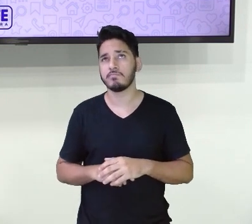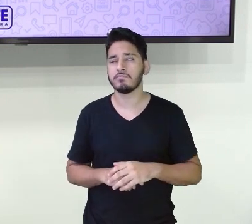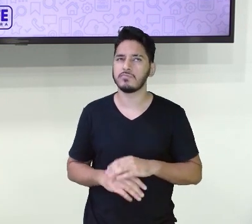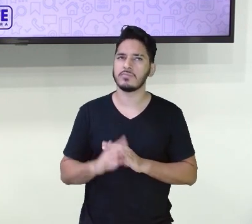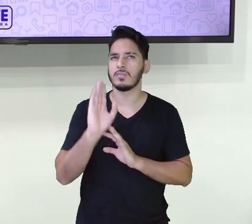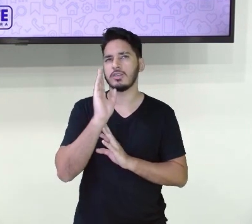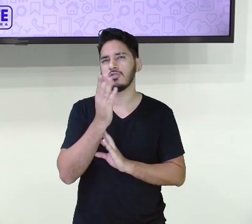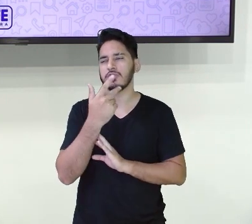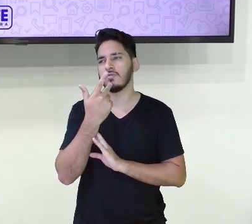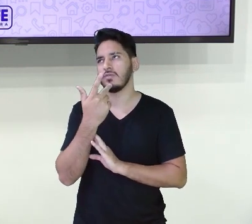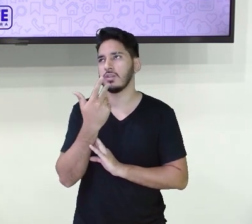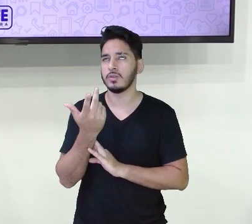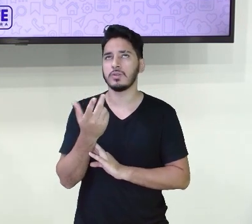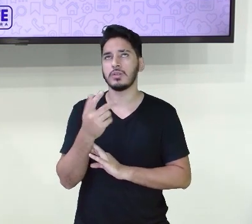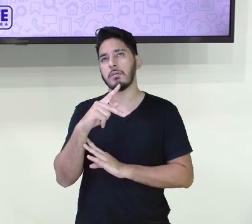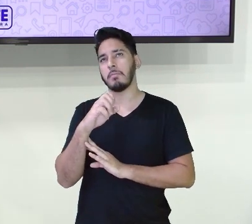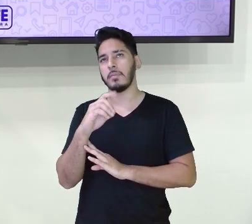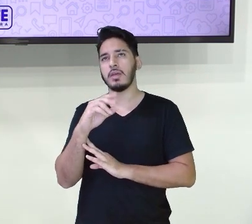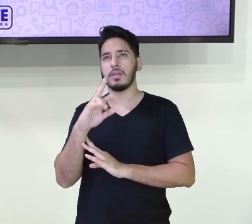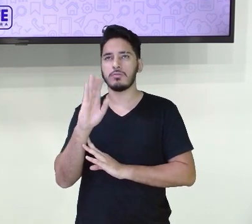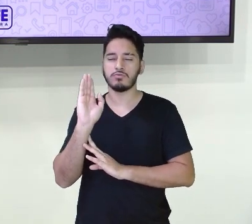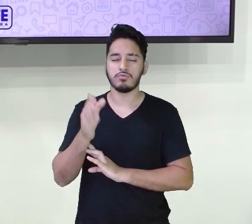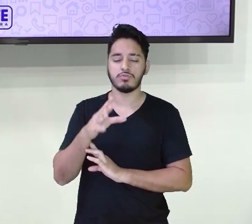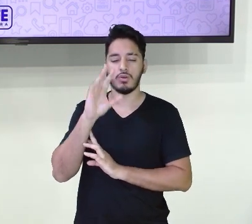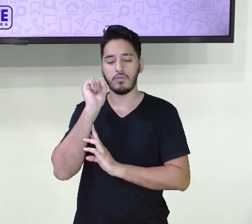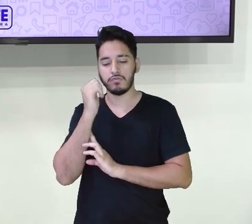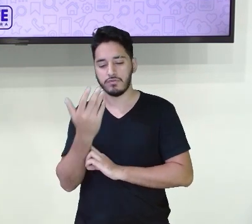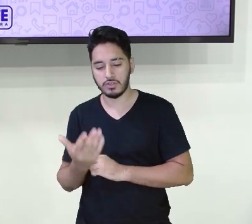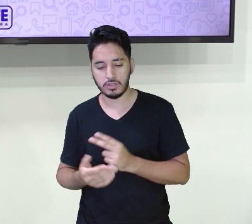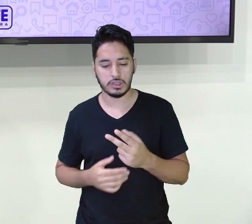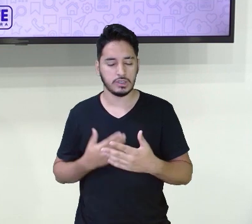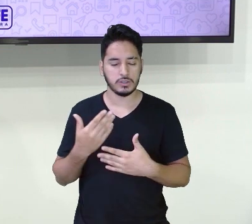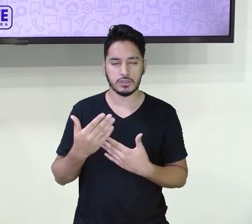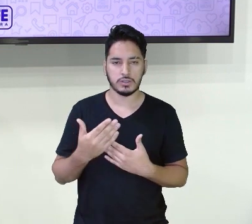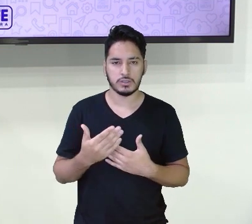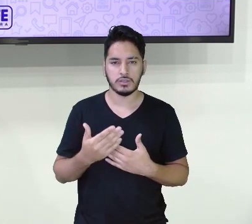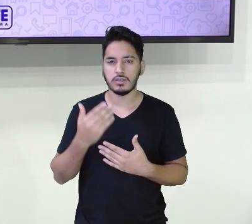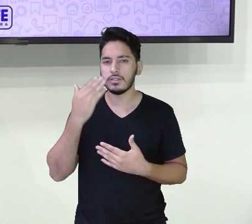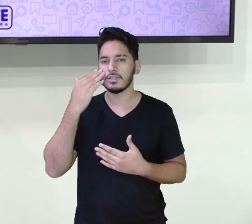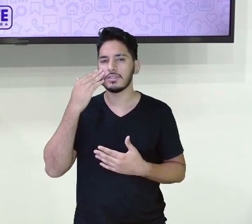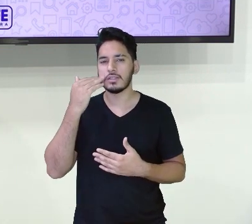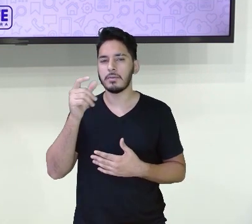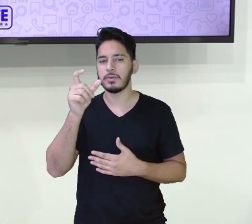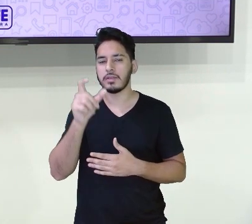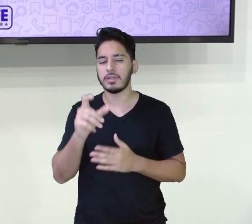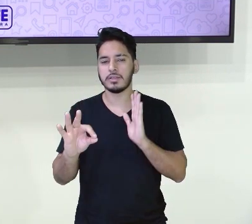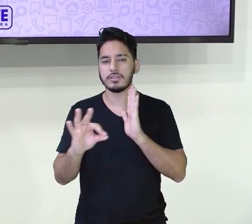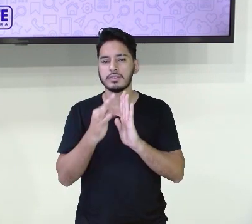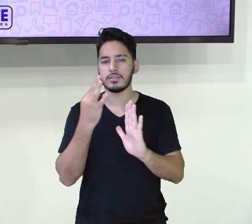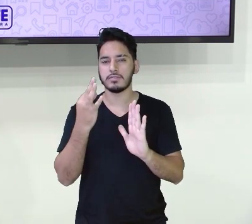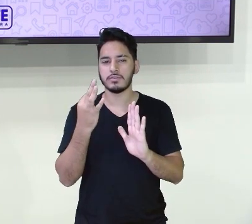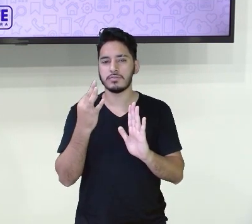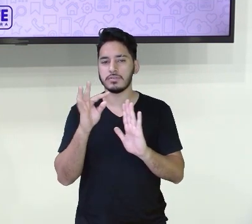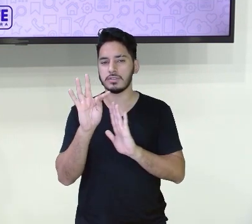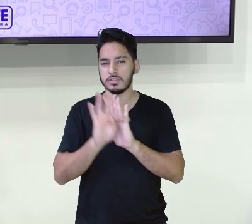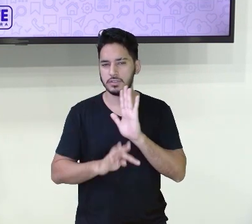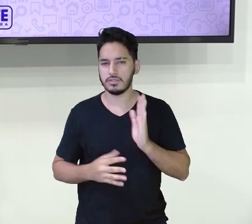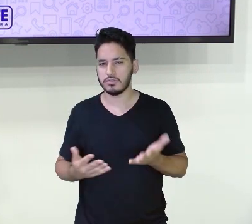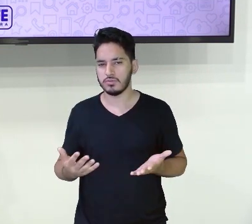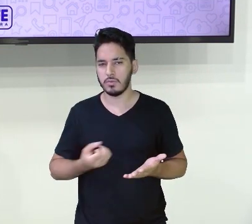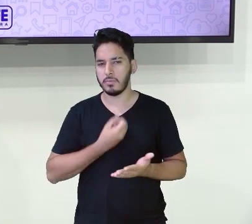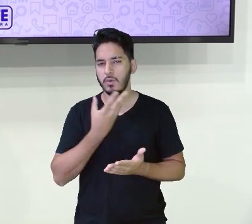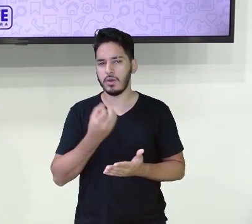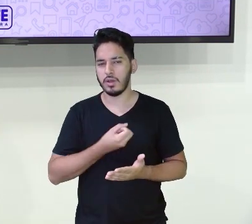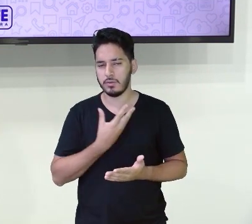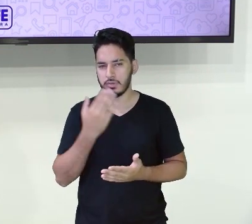que o Pedro já ouviu esse poema, né, outras vezes. Você sabe quem escreveu esse texto, esse poema